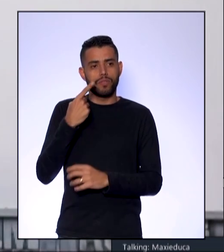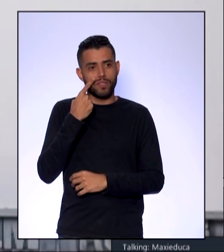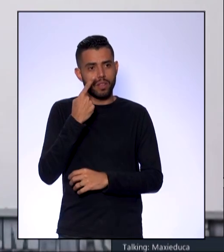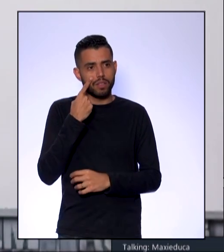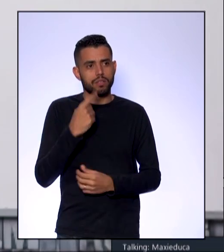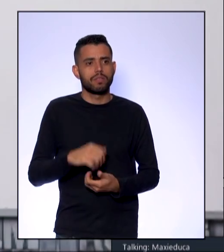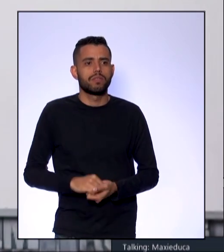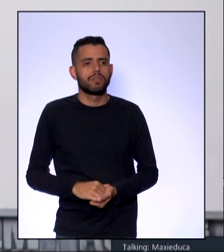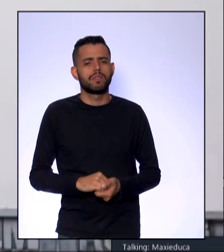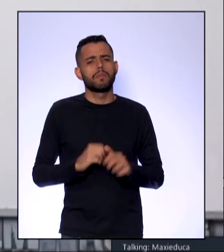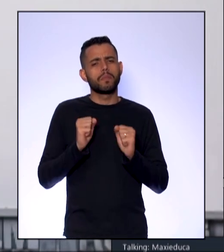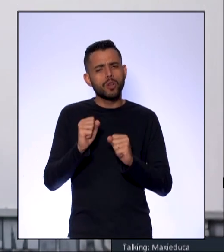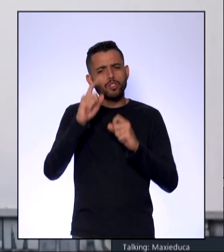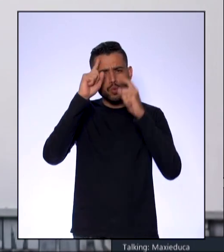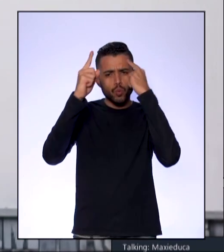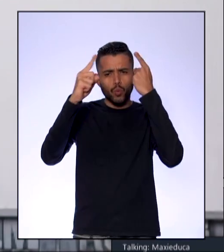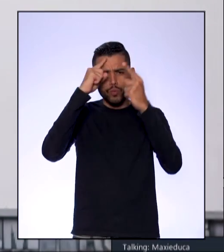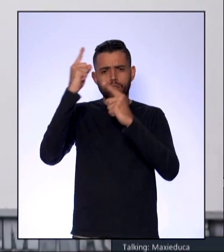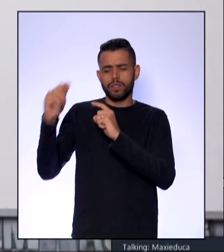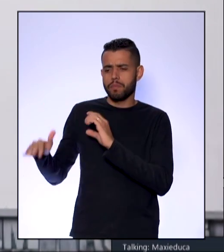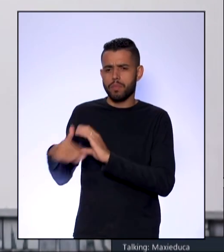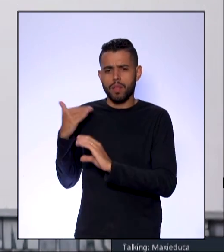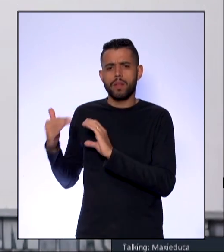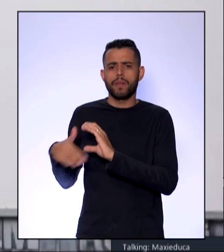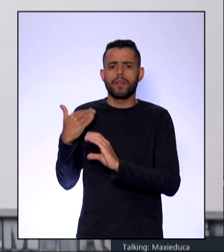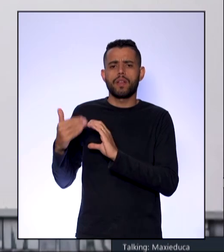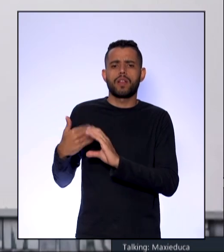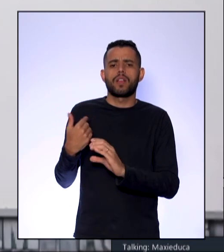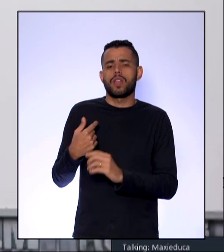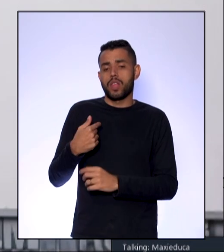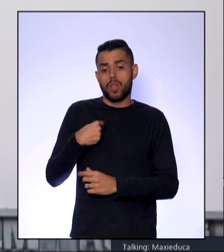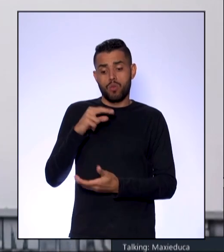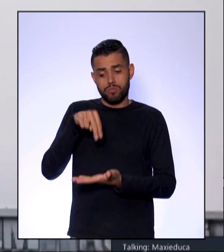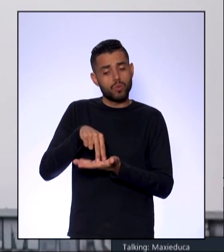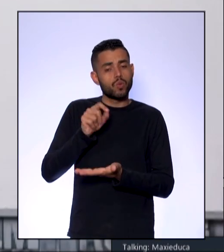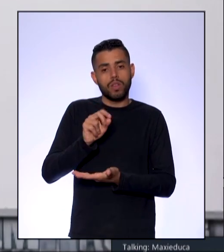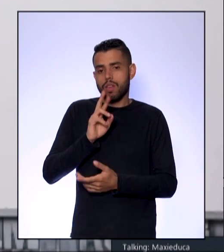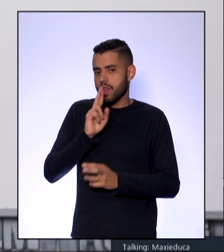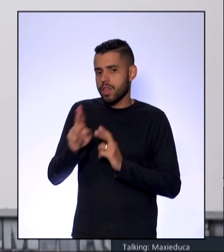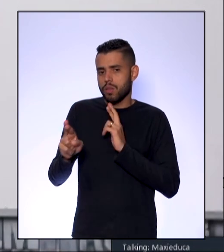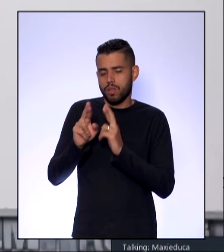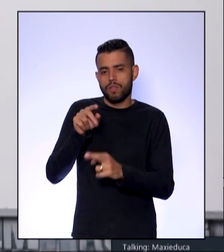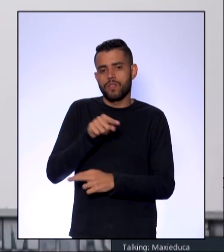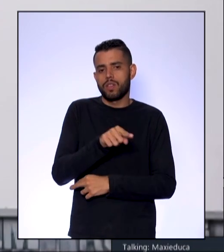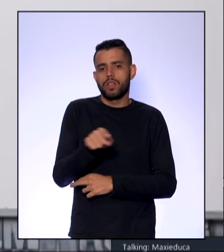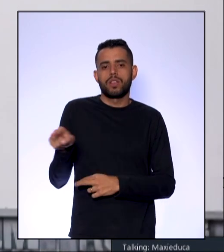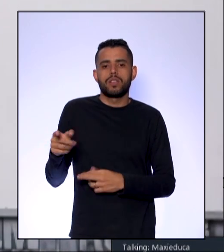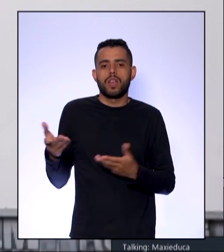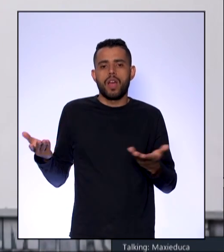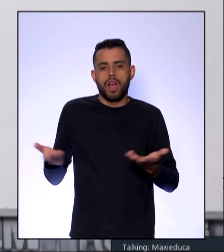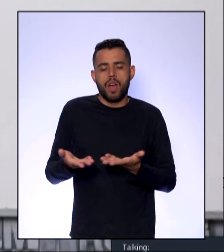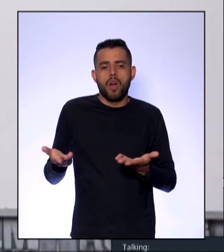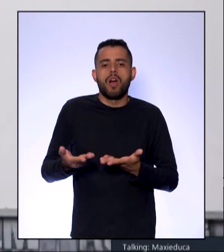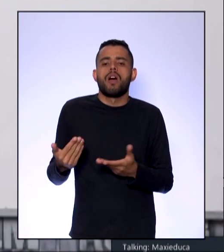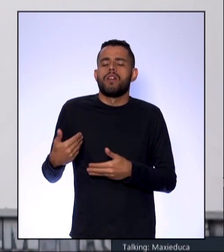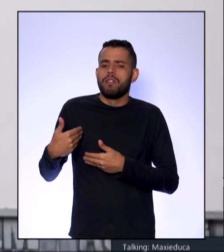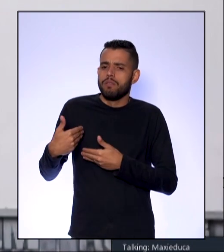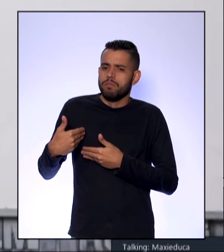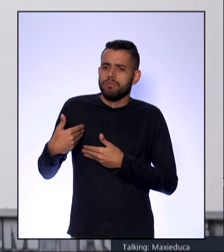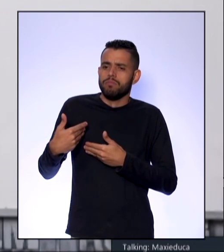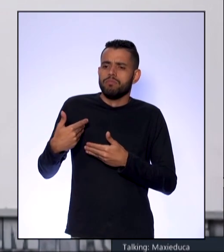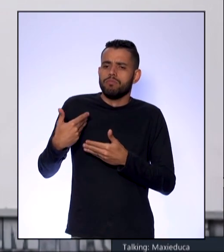aqui. Pode mandar dúvida, estou aqui para atender você nesta sua caminhada, tá?